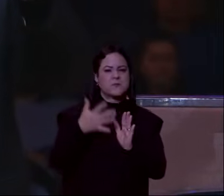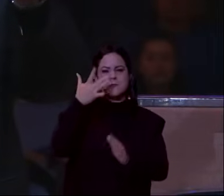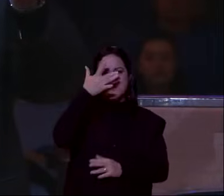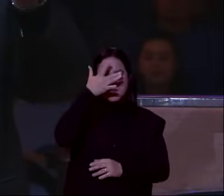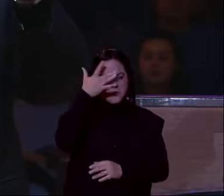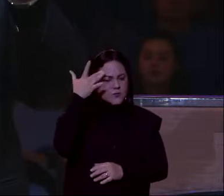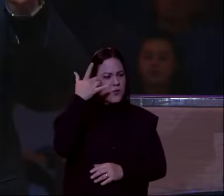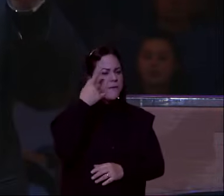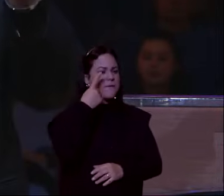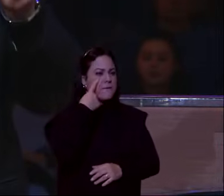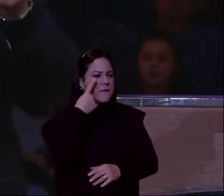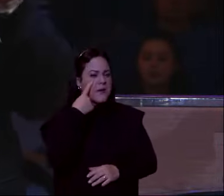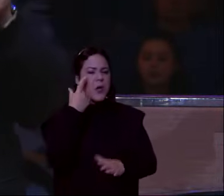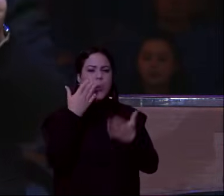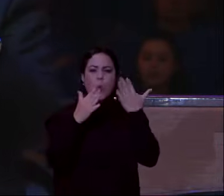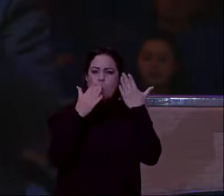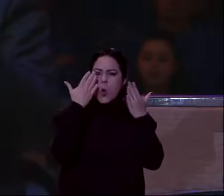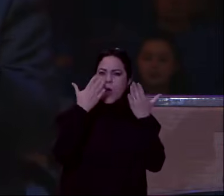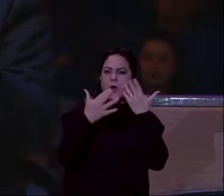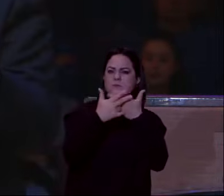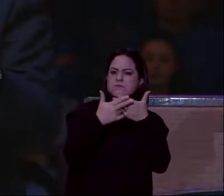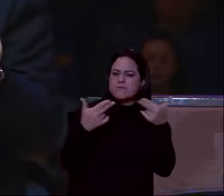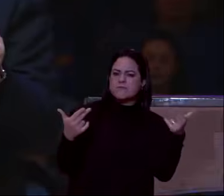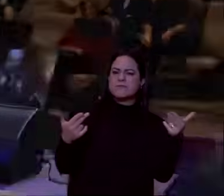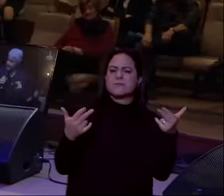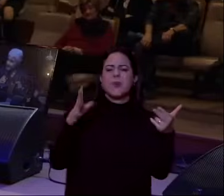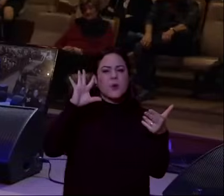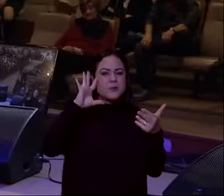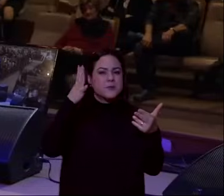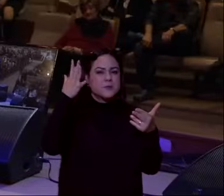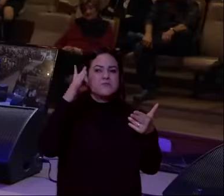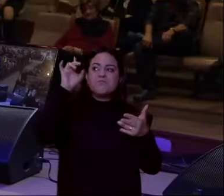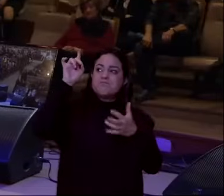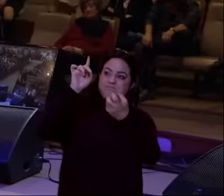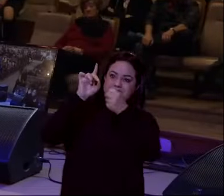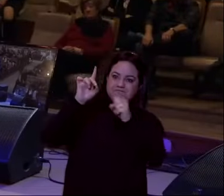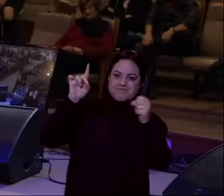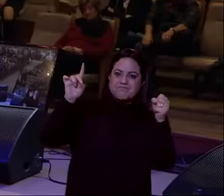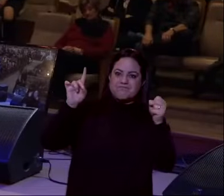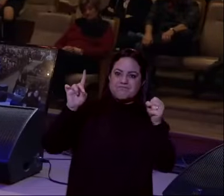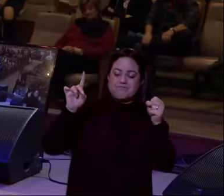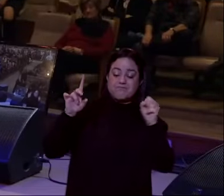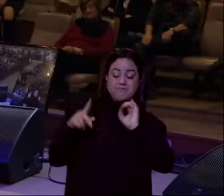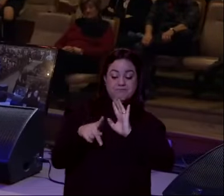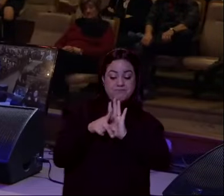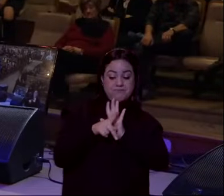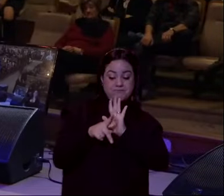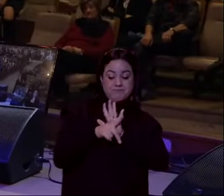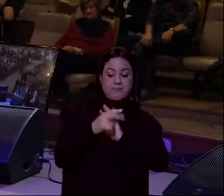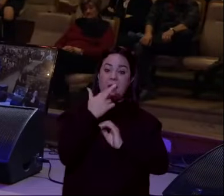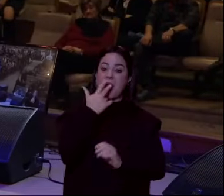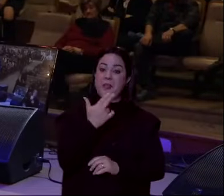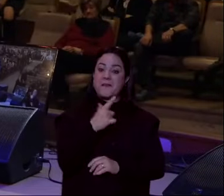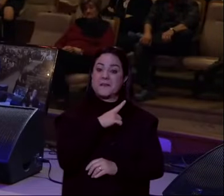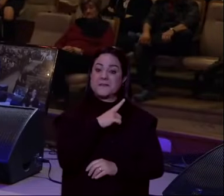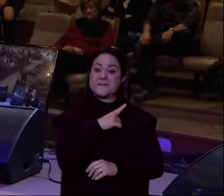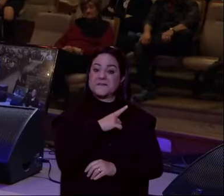ouvia esse coro falando das coisas grandiosas de Deus na sua própria